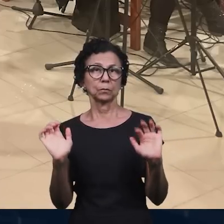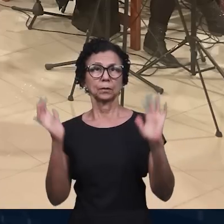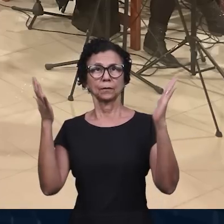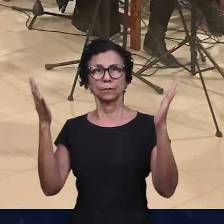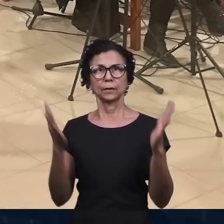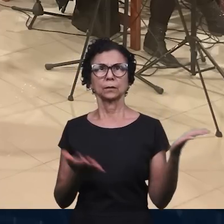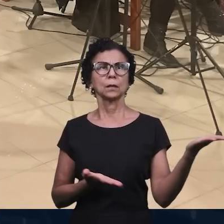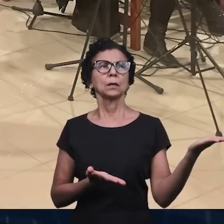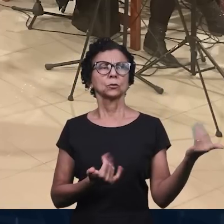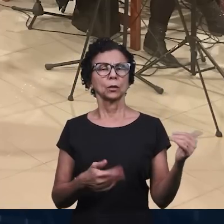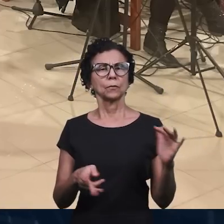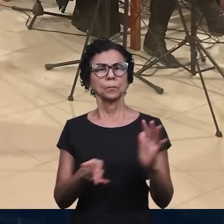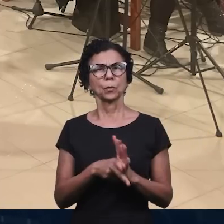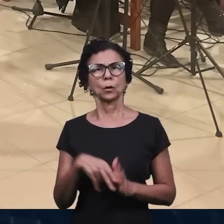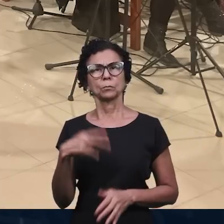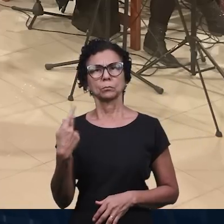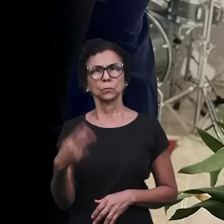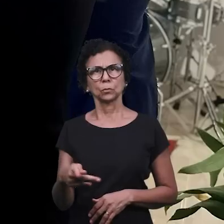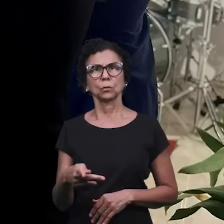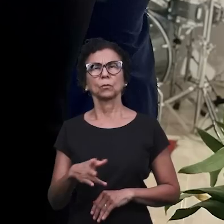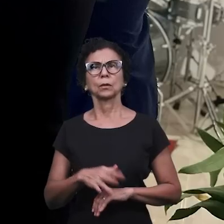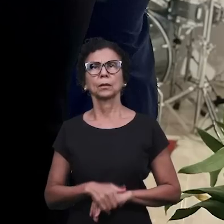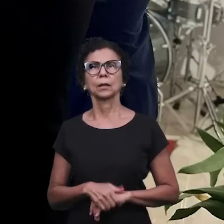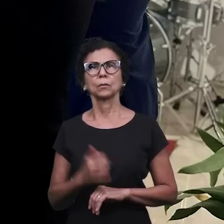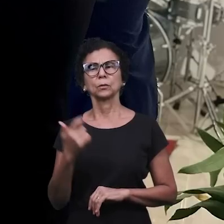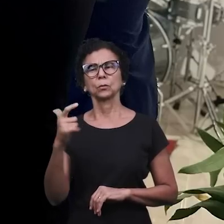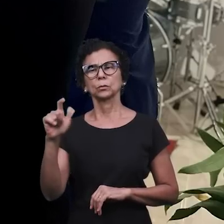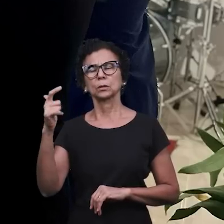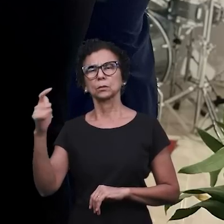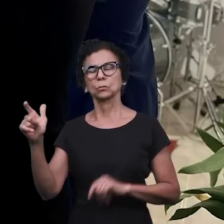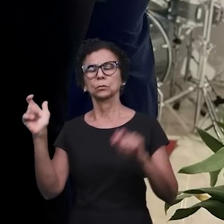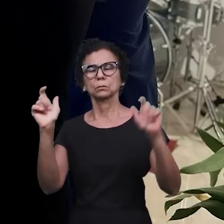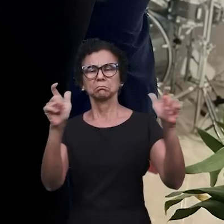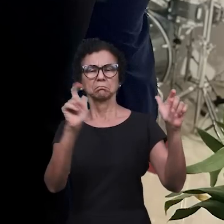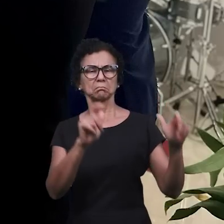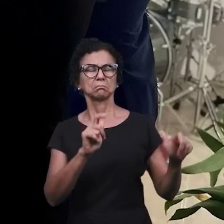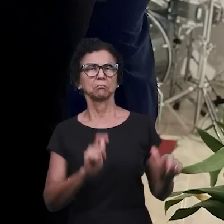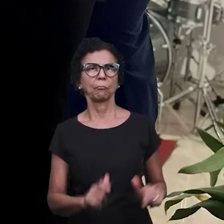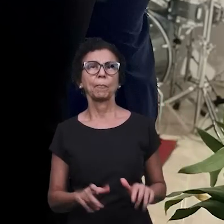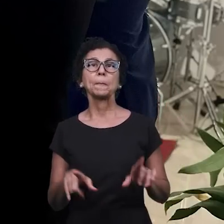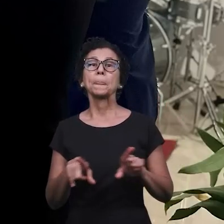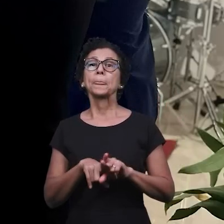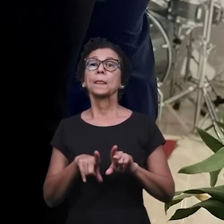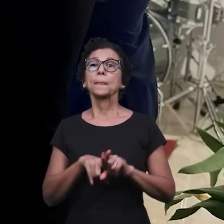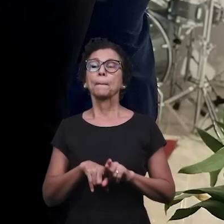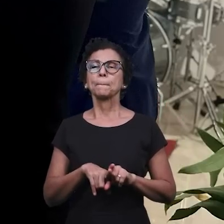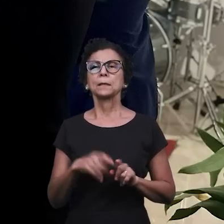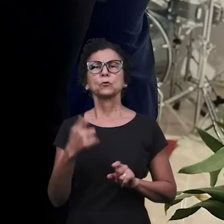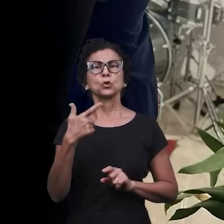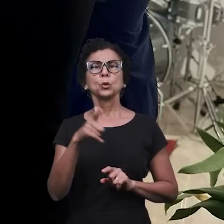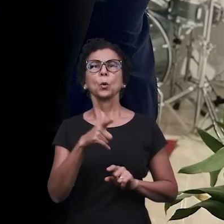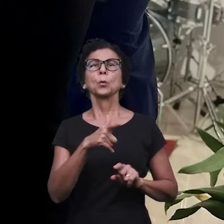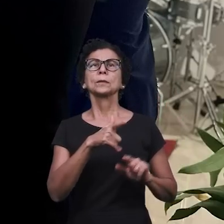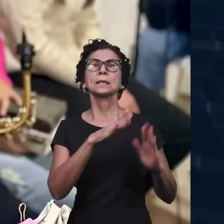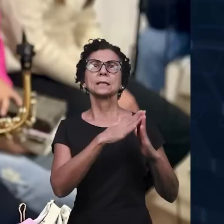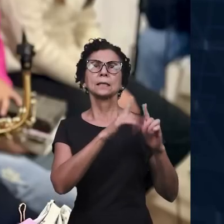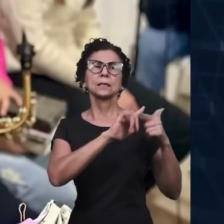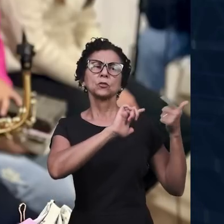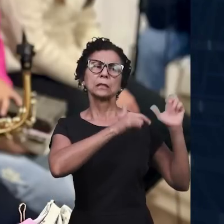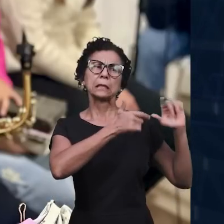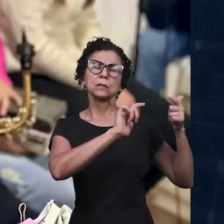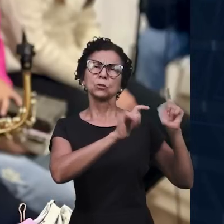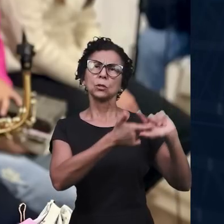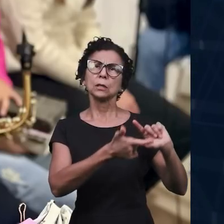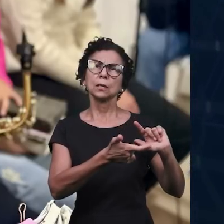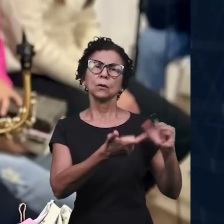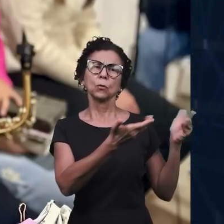a participação de jovens da igreja principal e da igreja de São Miguel, bem como de jovens de outras denominações que